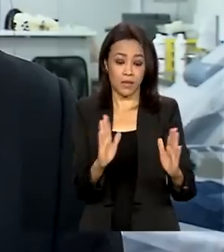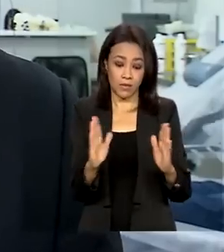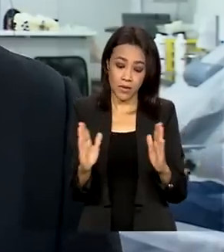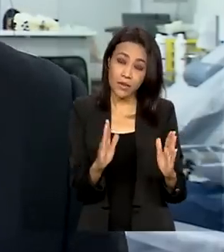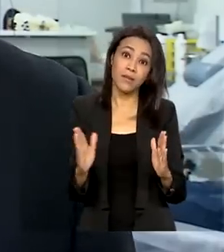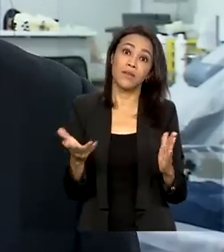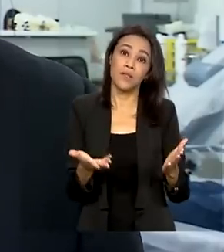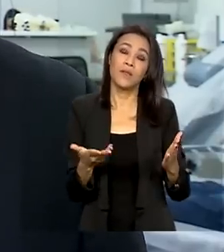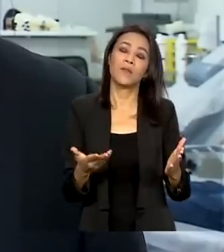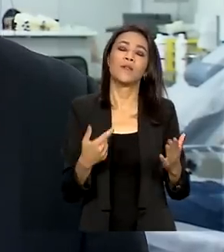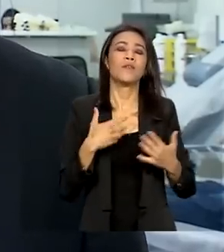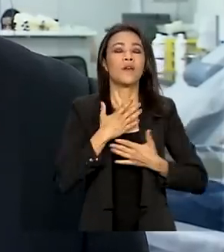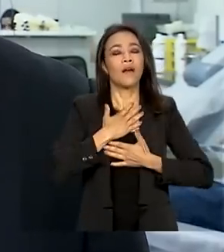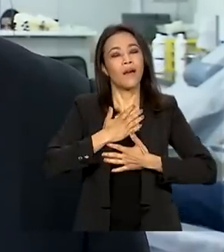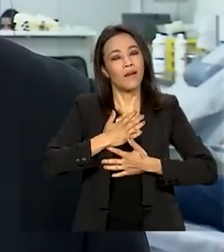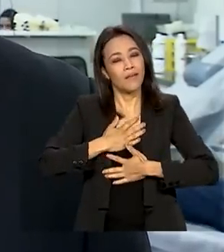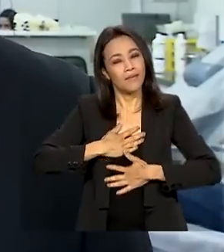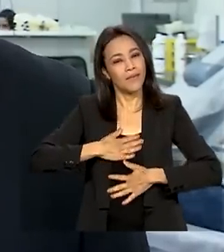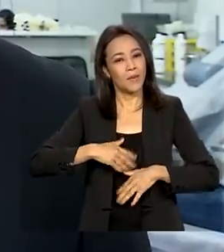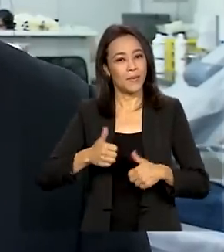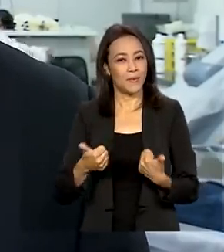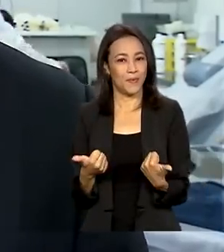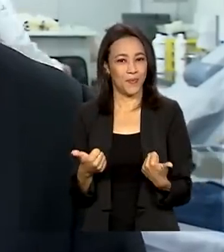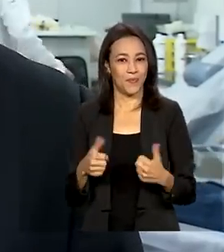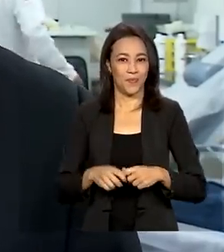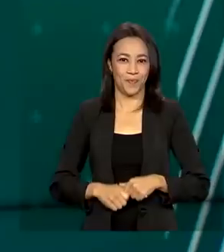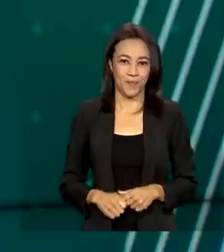de sangue, a maior tranquilidade possível.